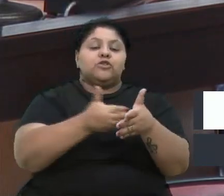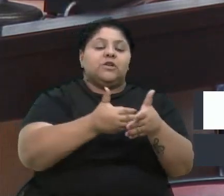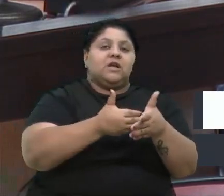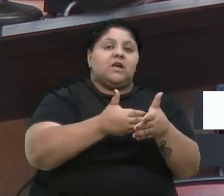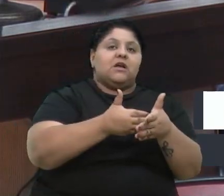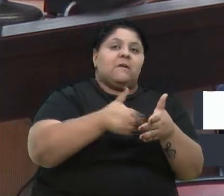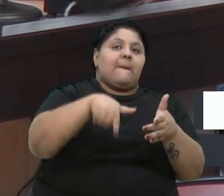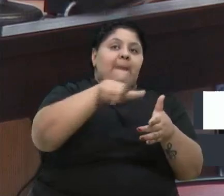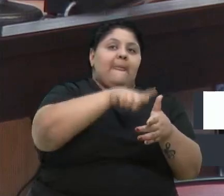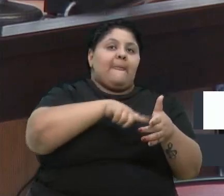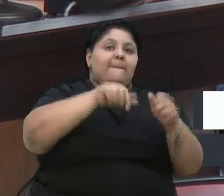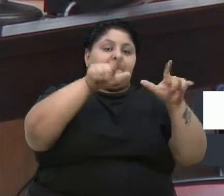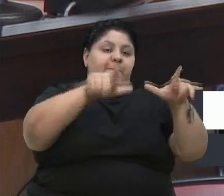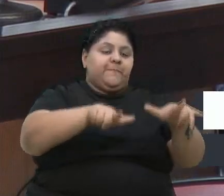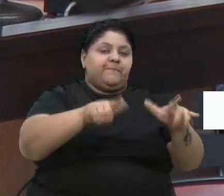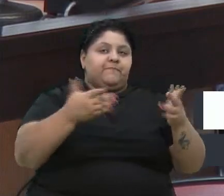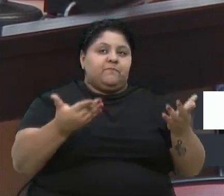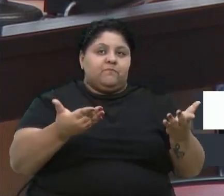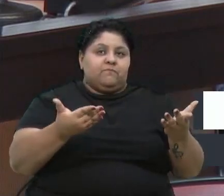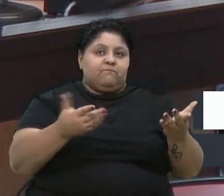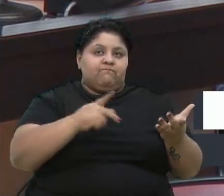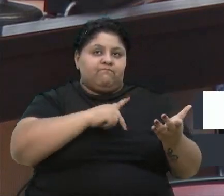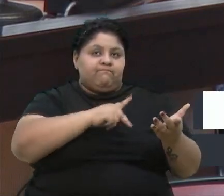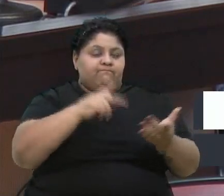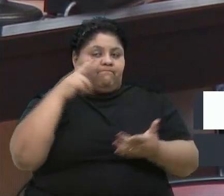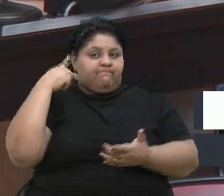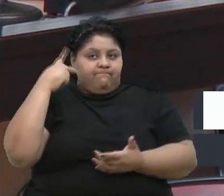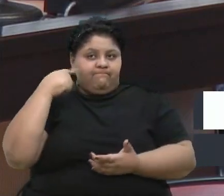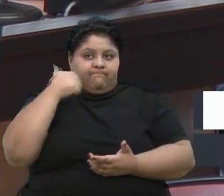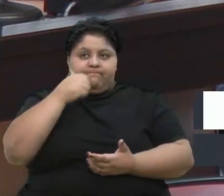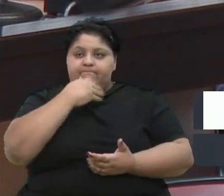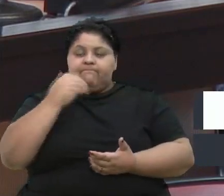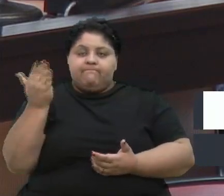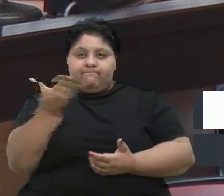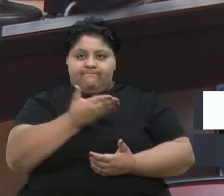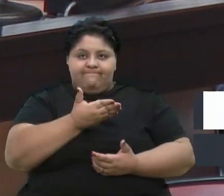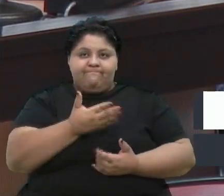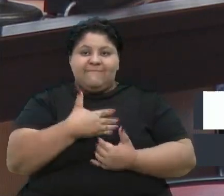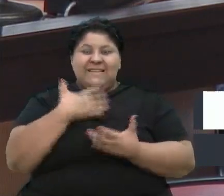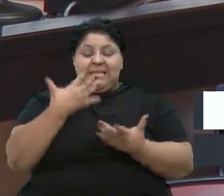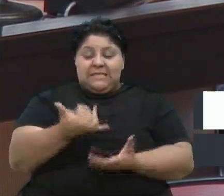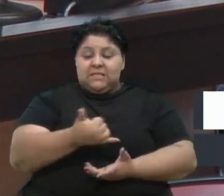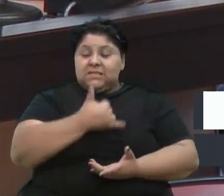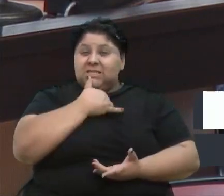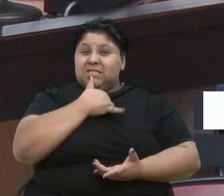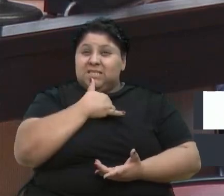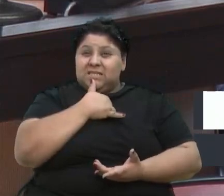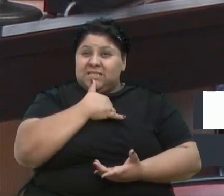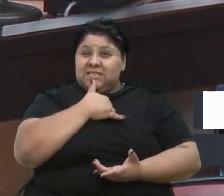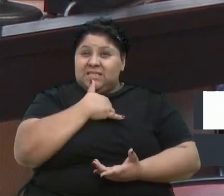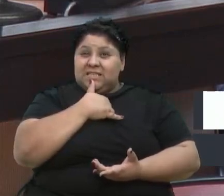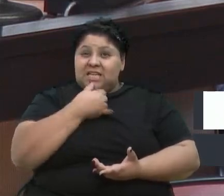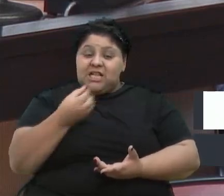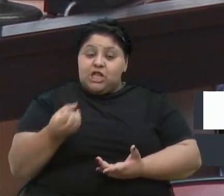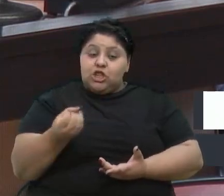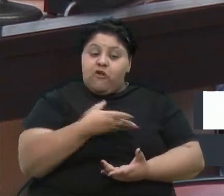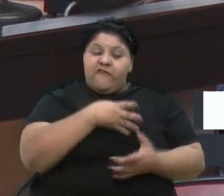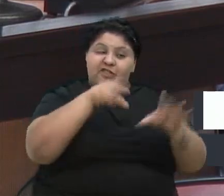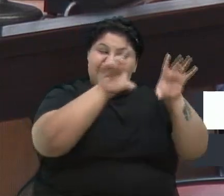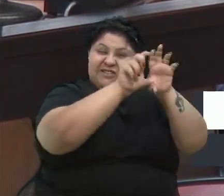gabinete, senhor presidente, senhoras e senhores vereadores? Que, infelizmente, nesta atualização do cadastro